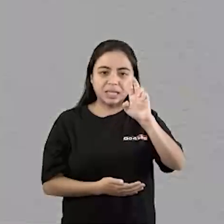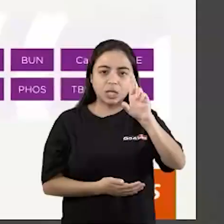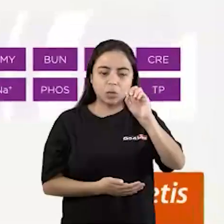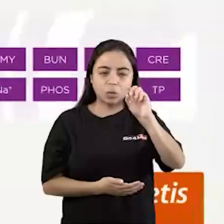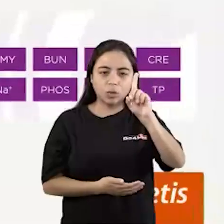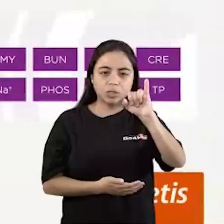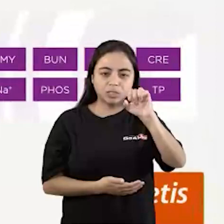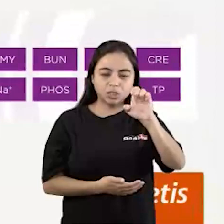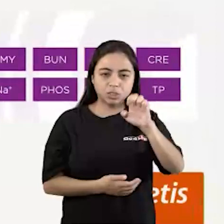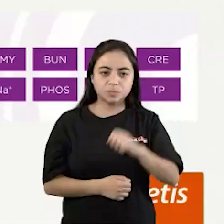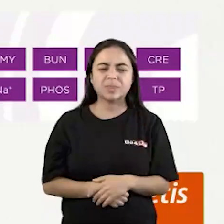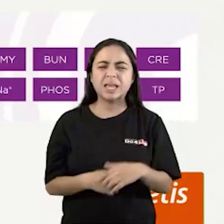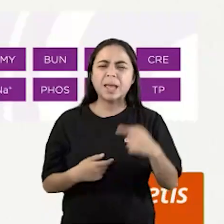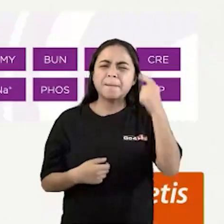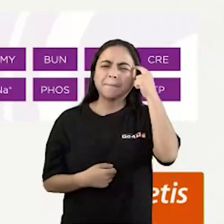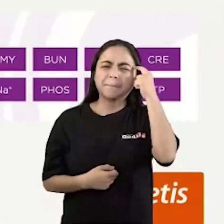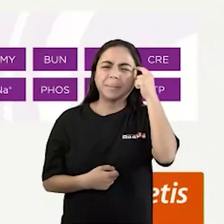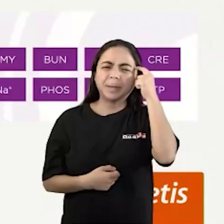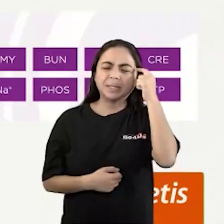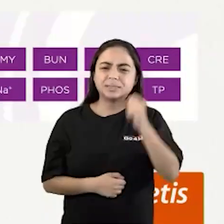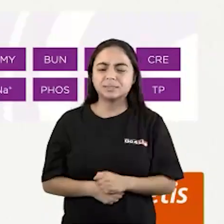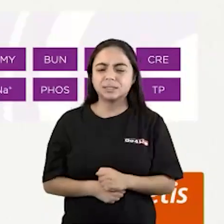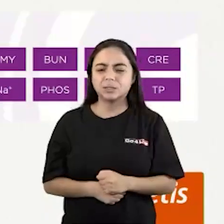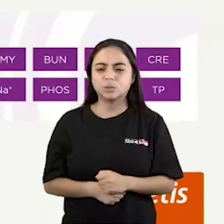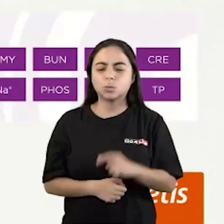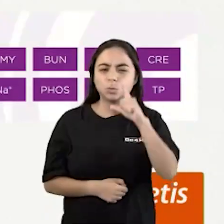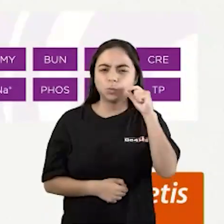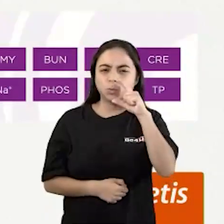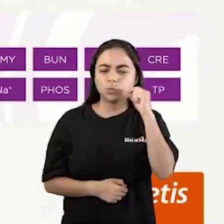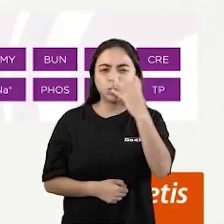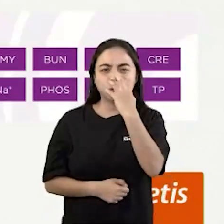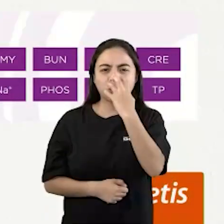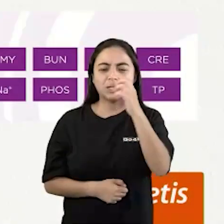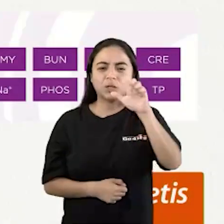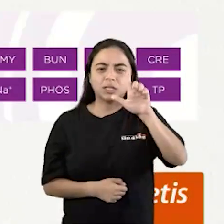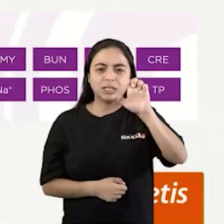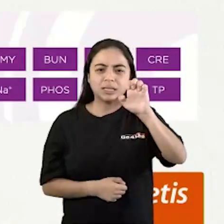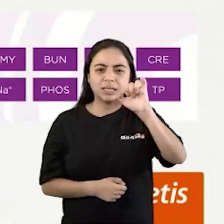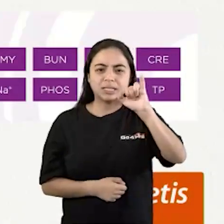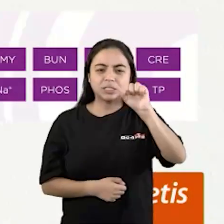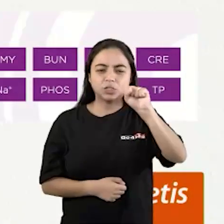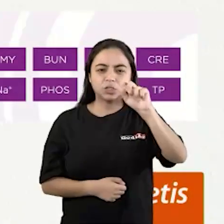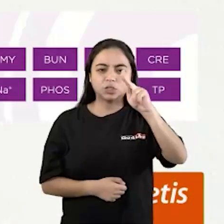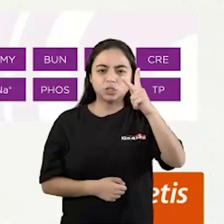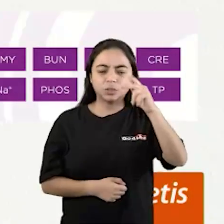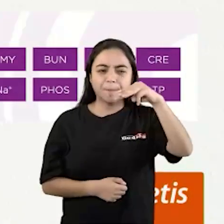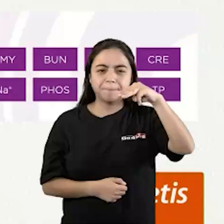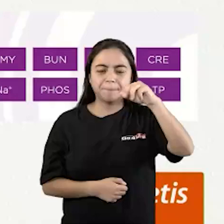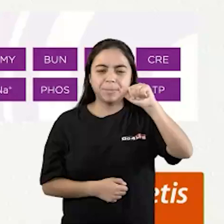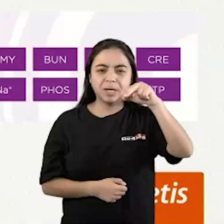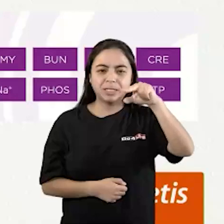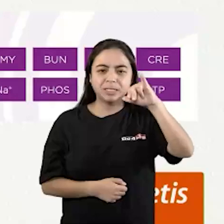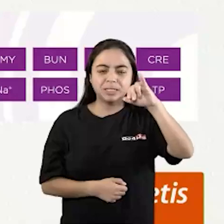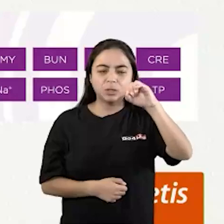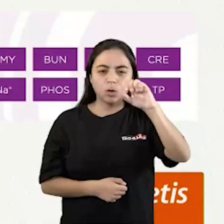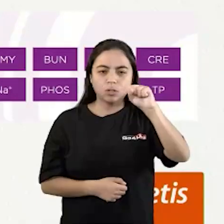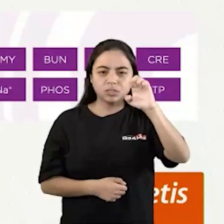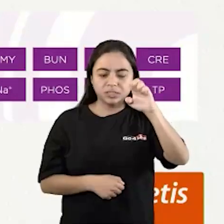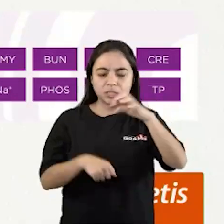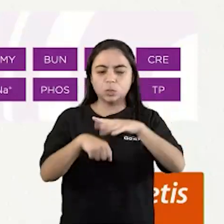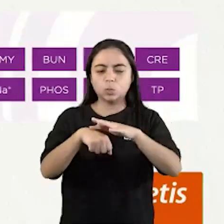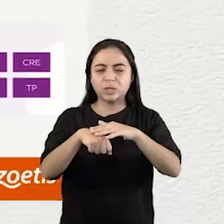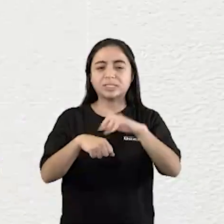meus leishmanióticos, nos nossos, que eu sei que tem gente aqui que também sofre desse mal, nós temos